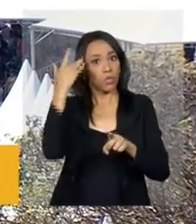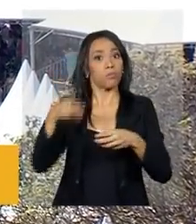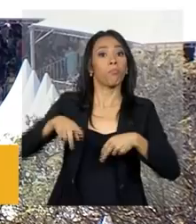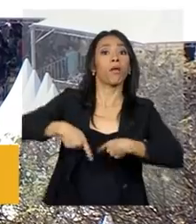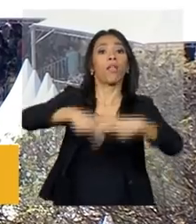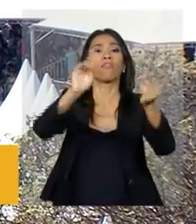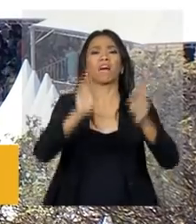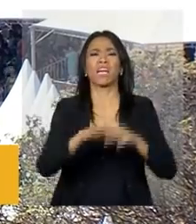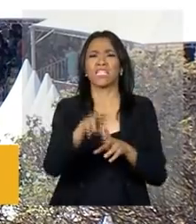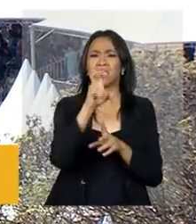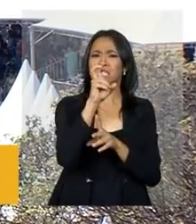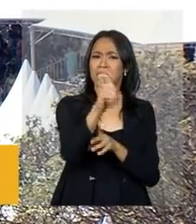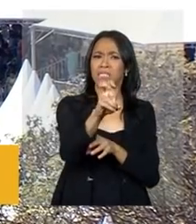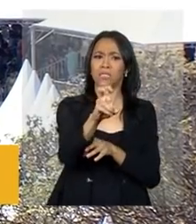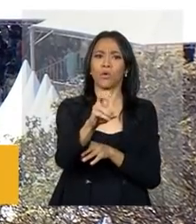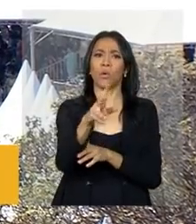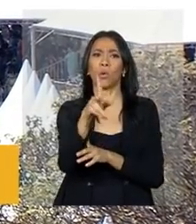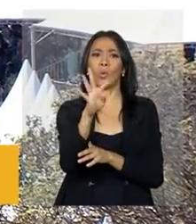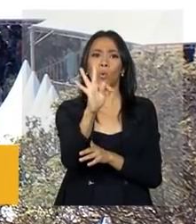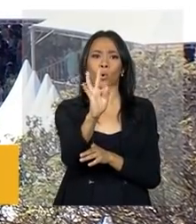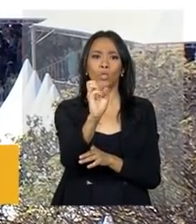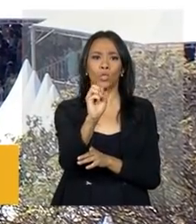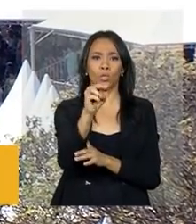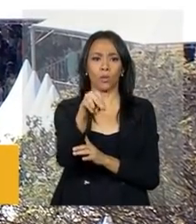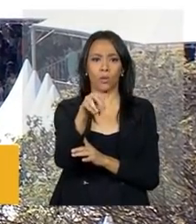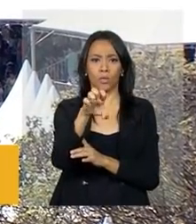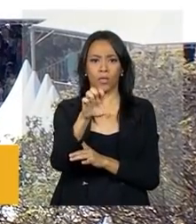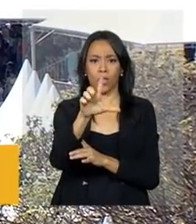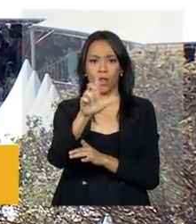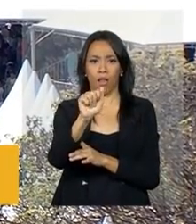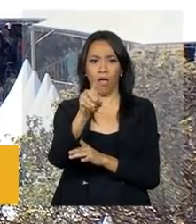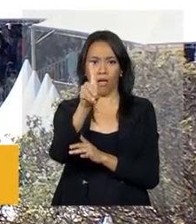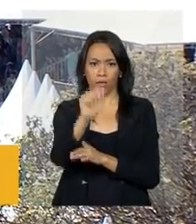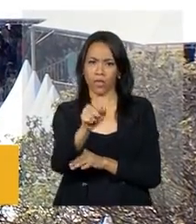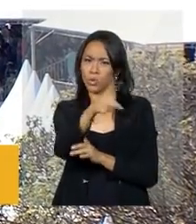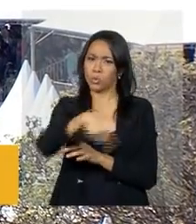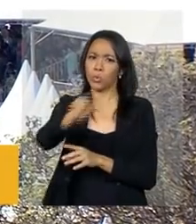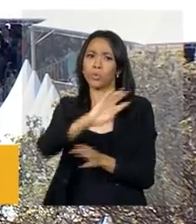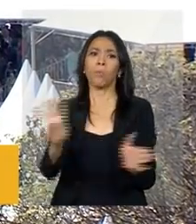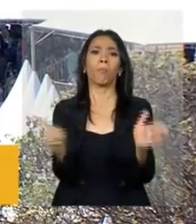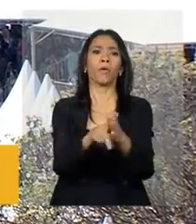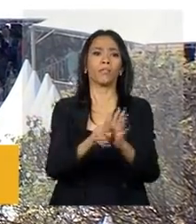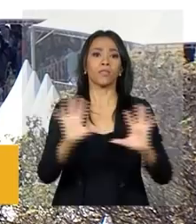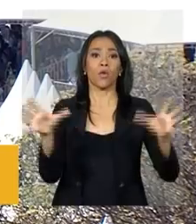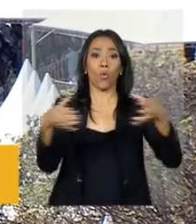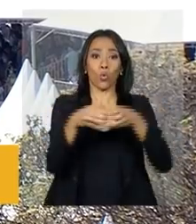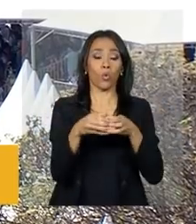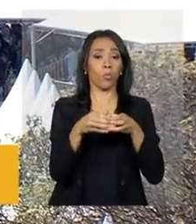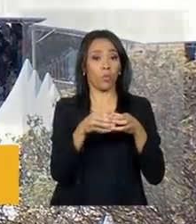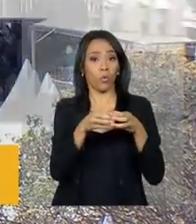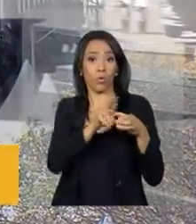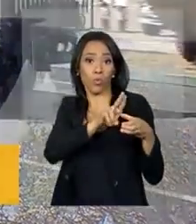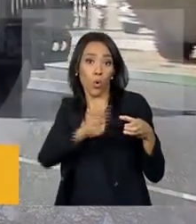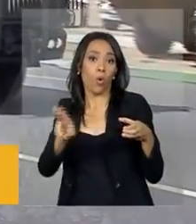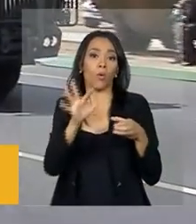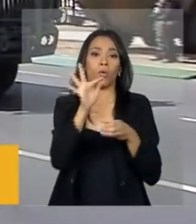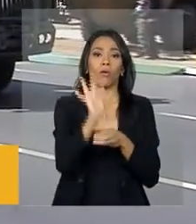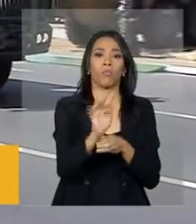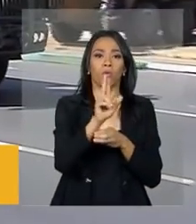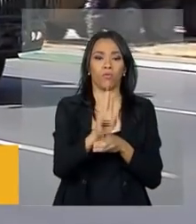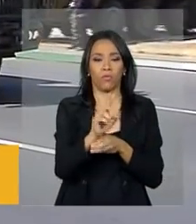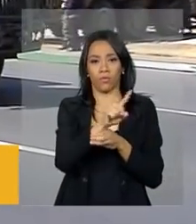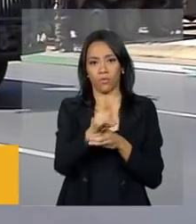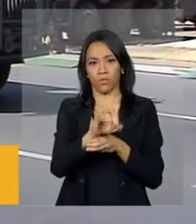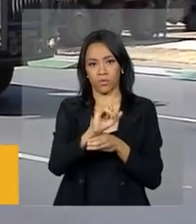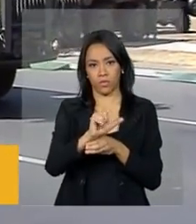de transporte de material e tropa. Atua no Corpo de Fuzileiros. Todos pertencem ao Corpo de Fuzileiros Navais. Essas duas últimas viaturas aqui